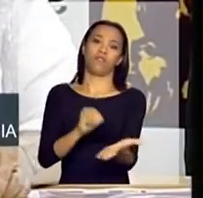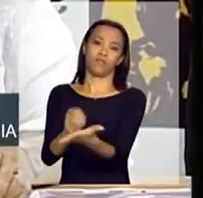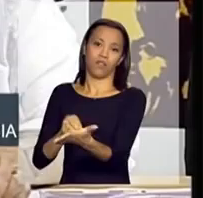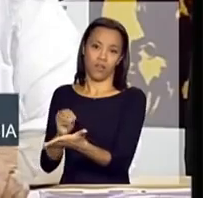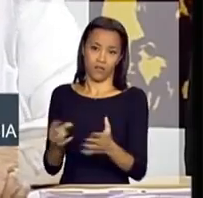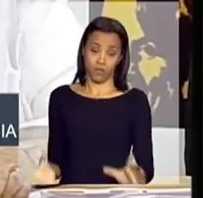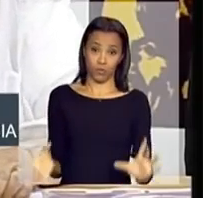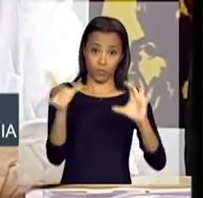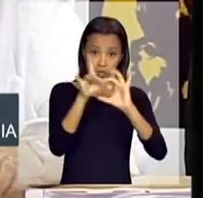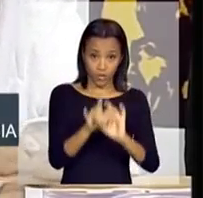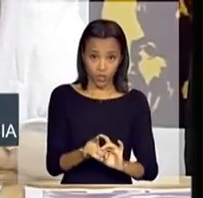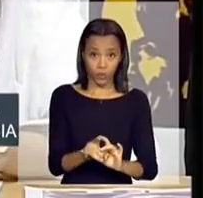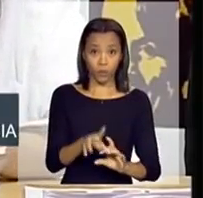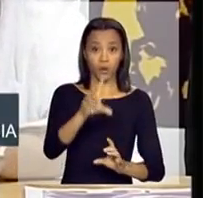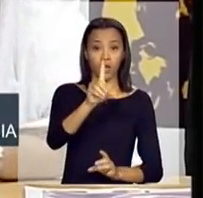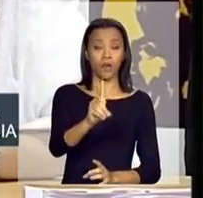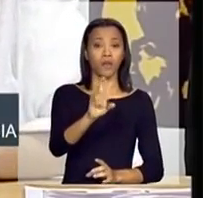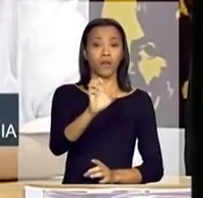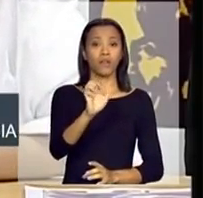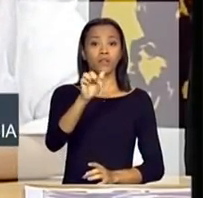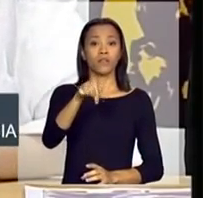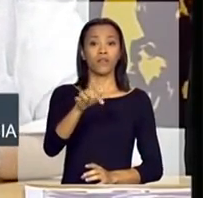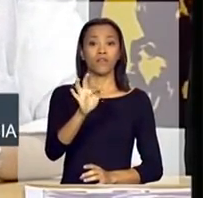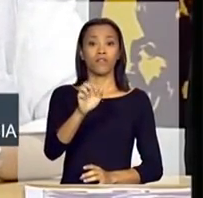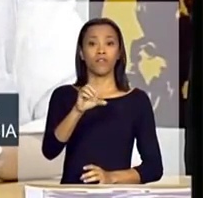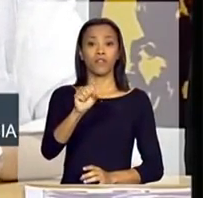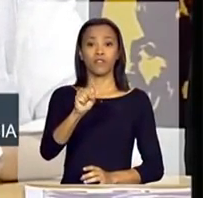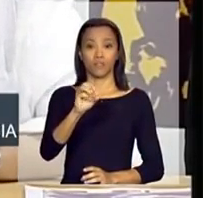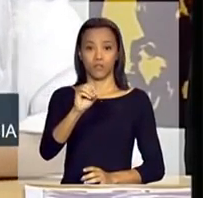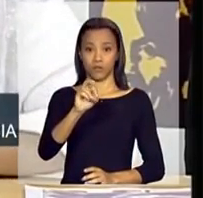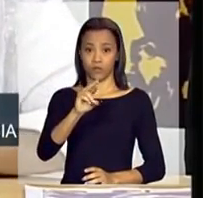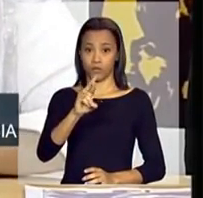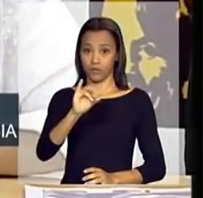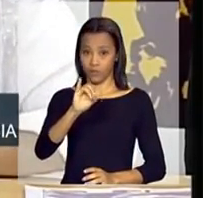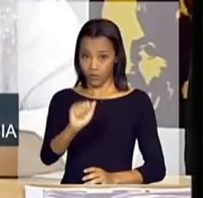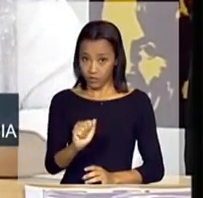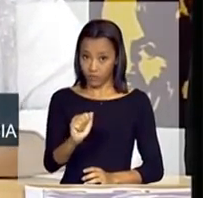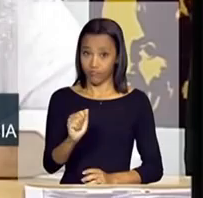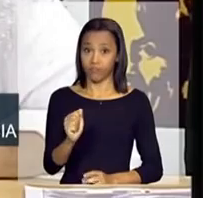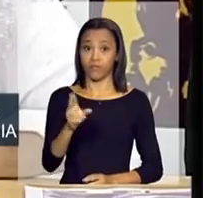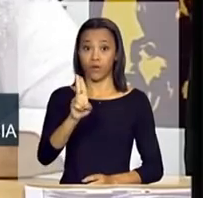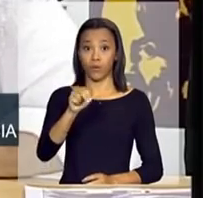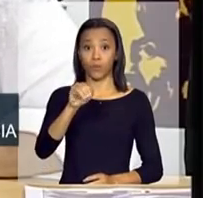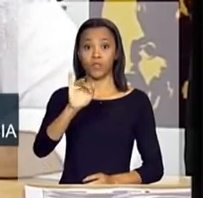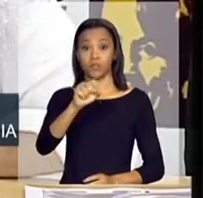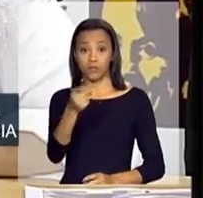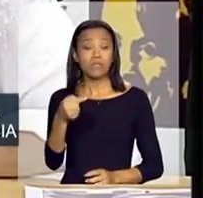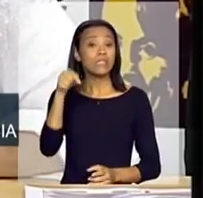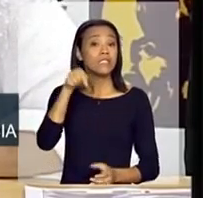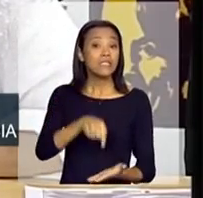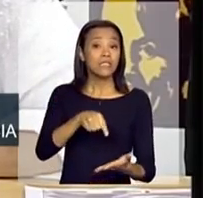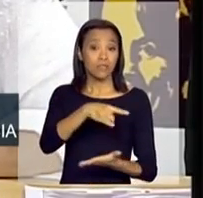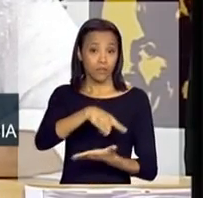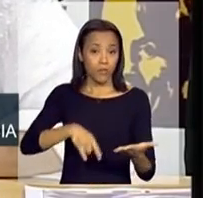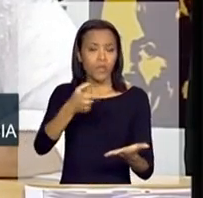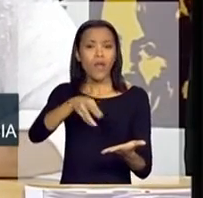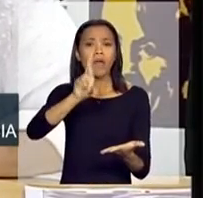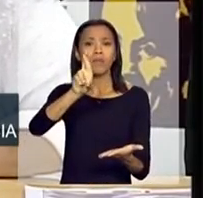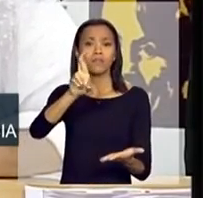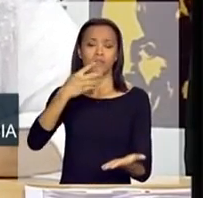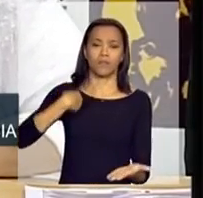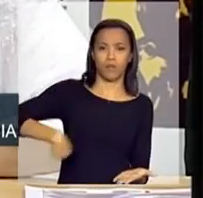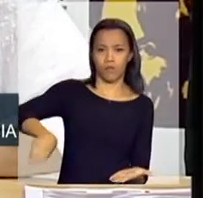Defensoria Pública da União, né? Ele representa para nós,